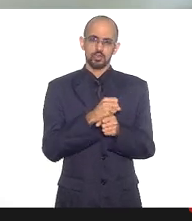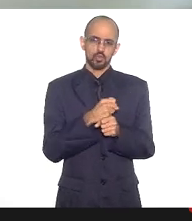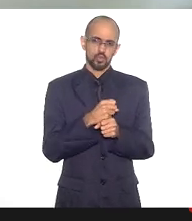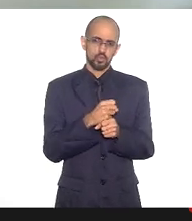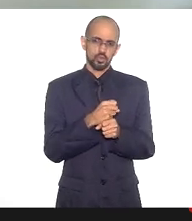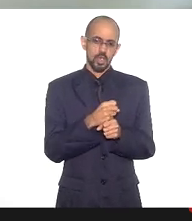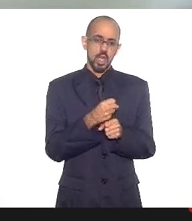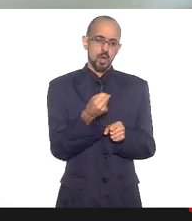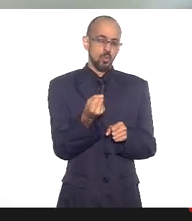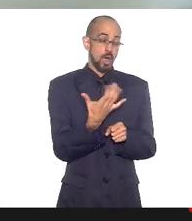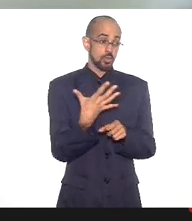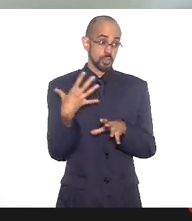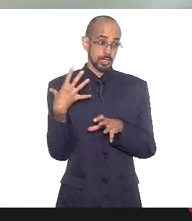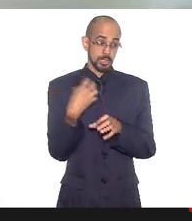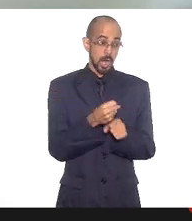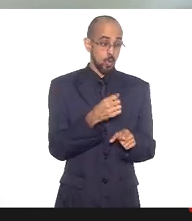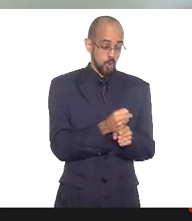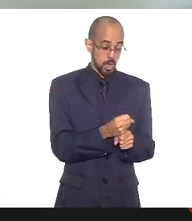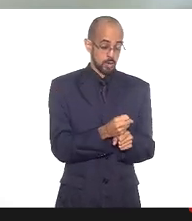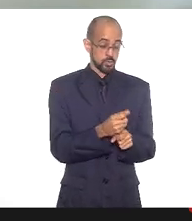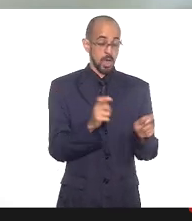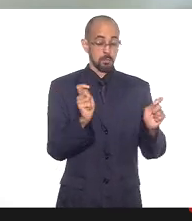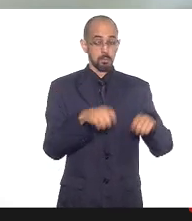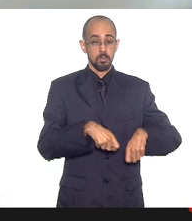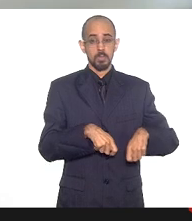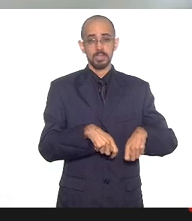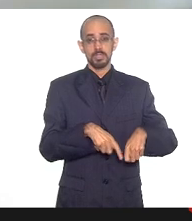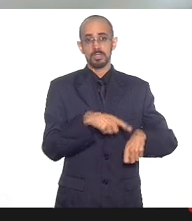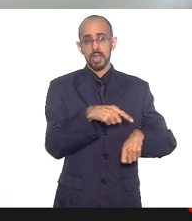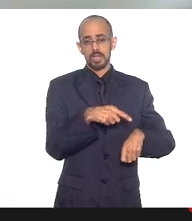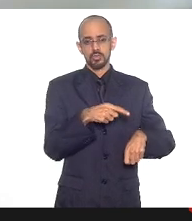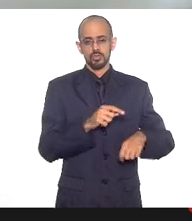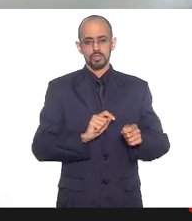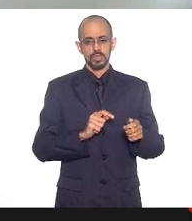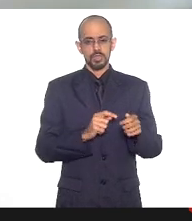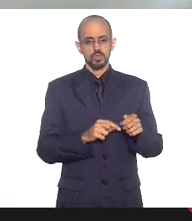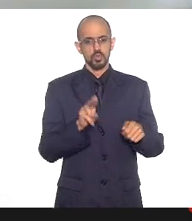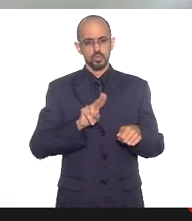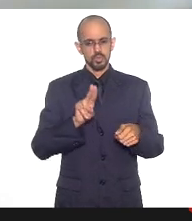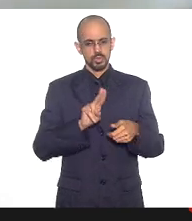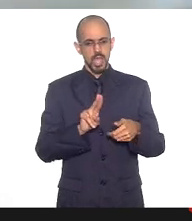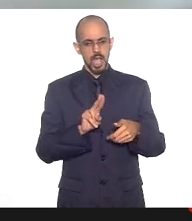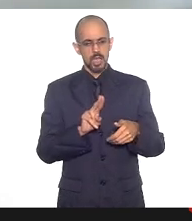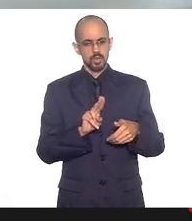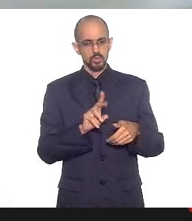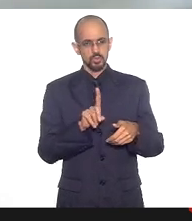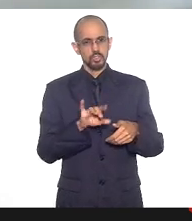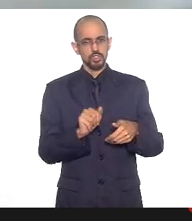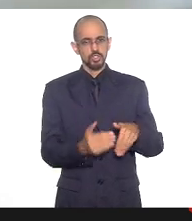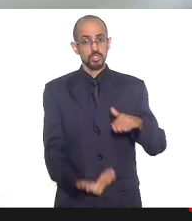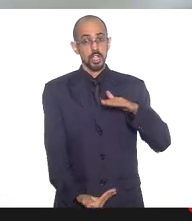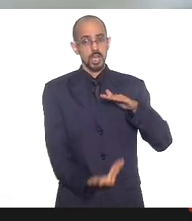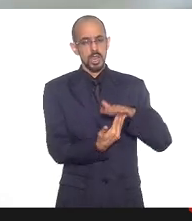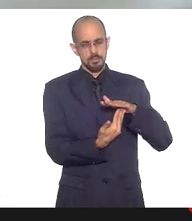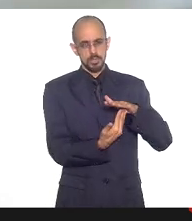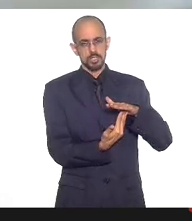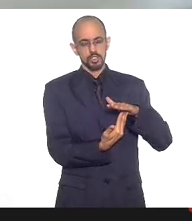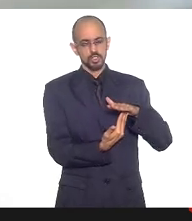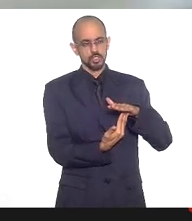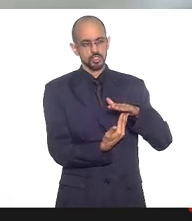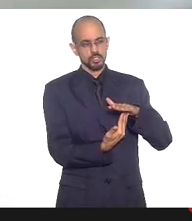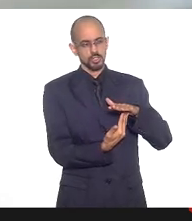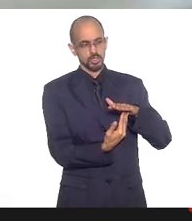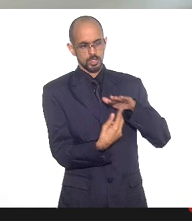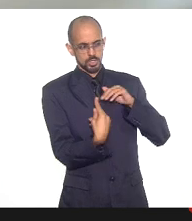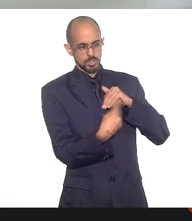calcularam o potencial do campo, vocês usaram essa data limite, onde vocês, o consórcio, tanto